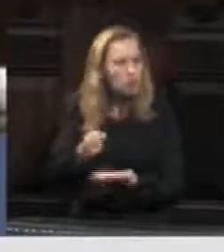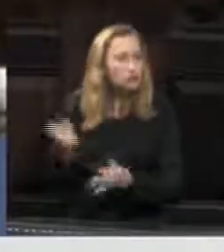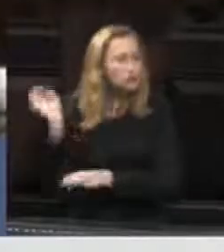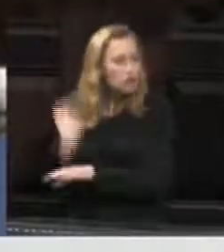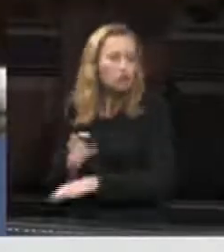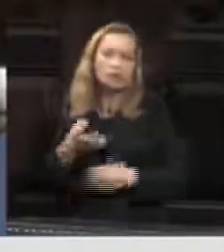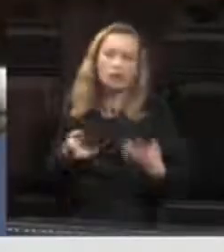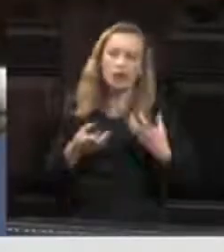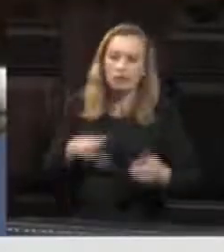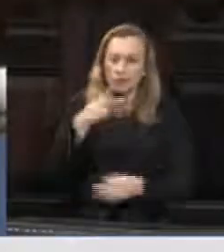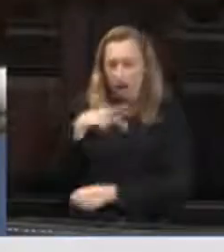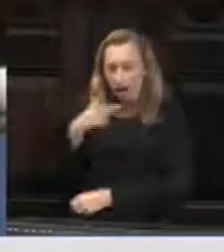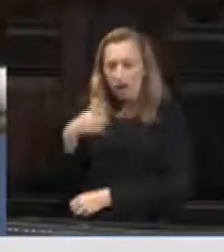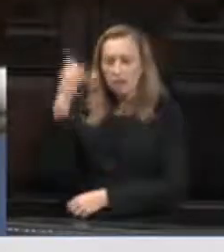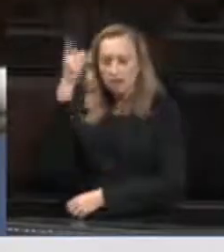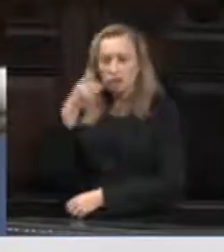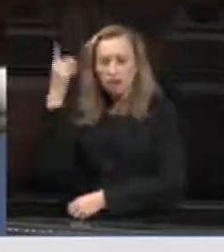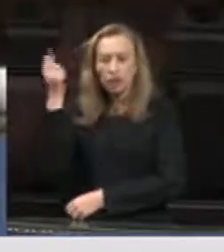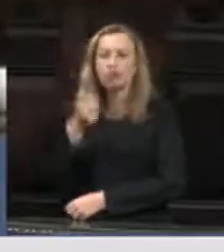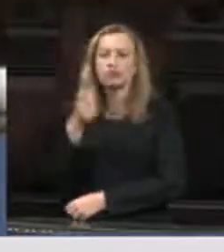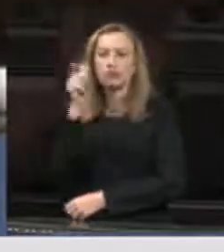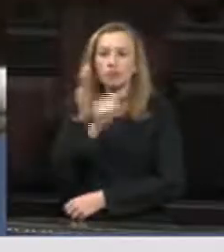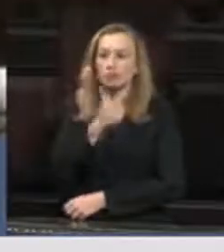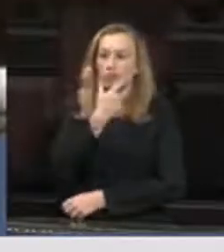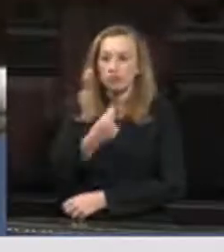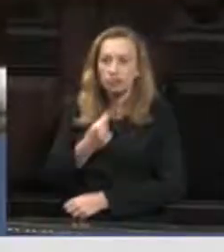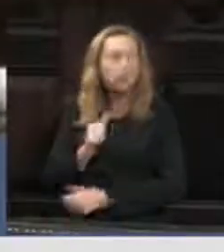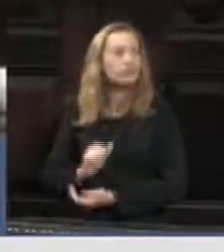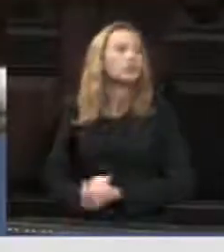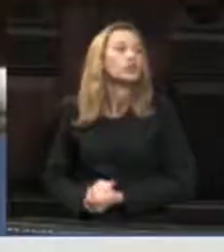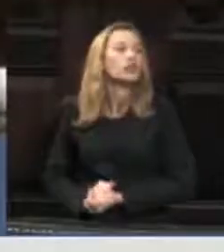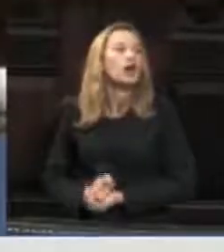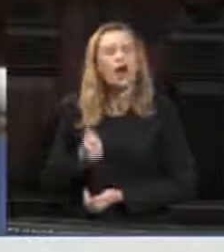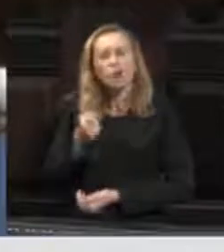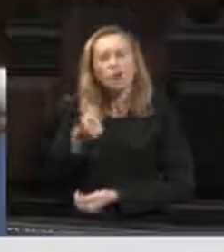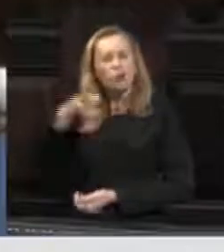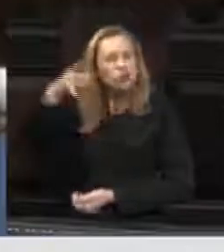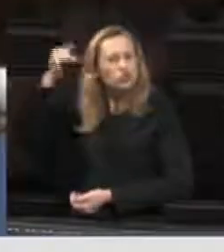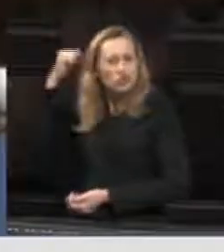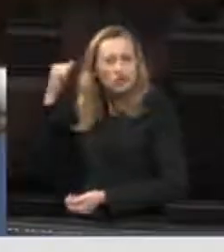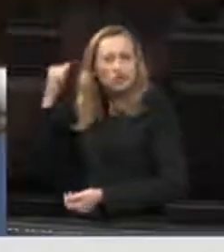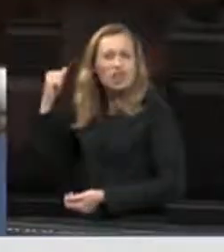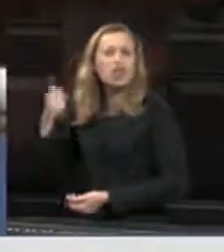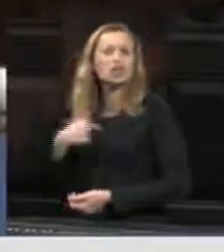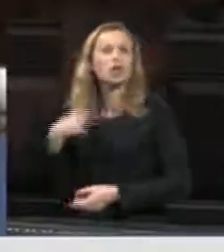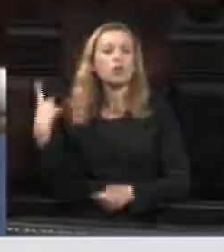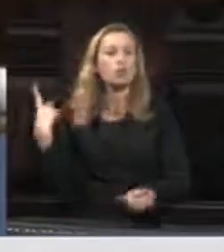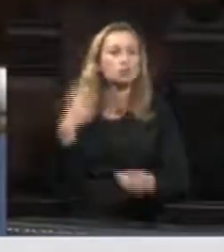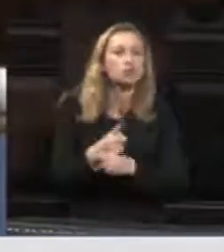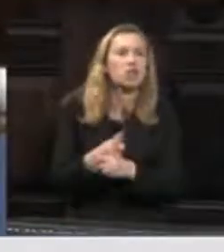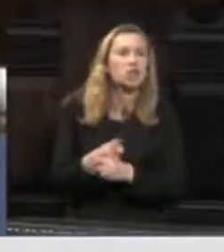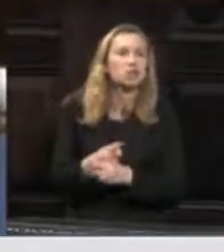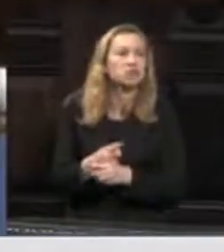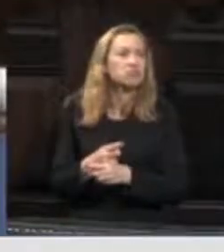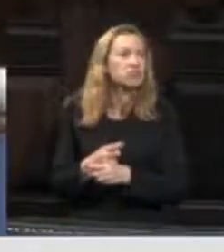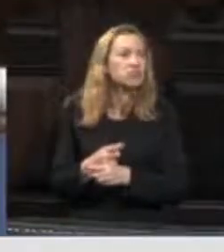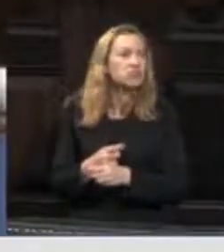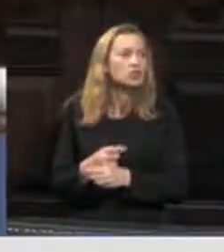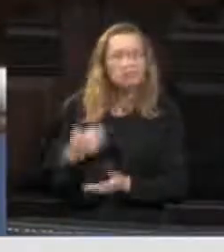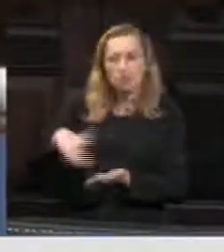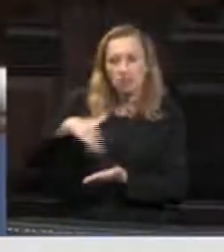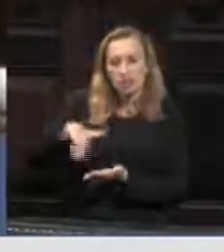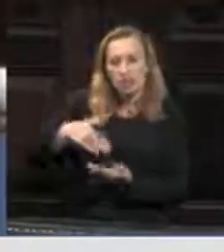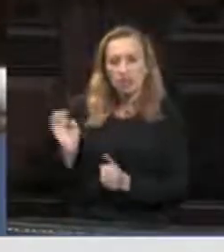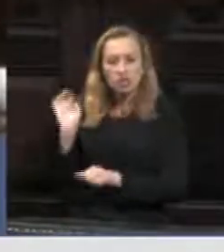deputados e deputadas meus colegas há poucos dias atrás encontrei por acaso o secretário